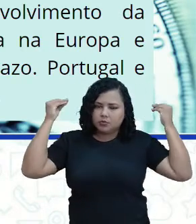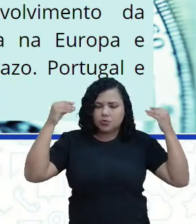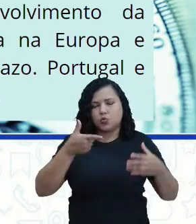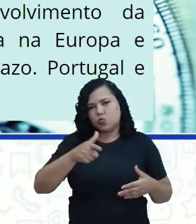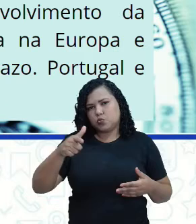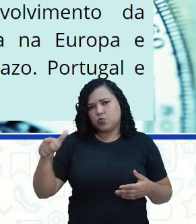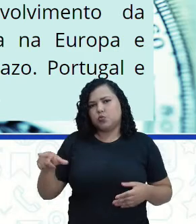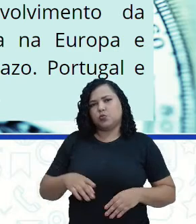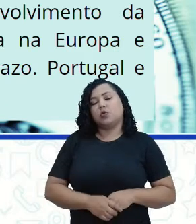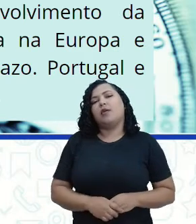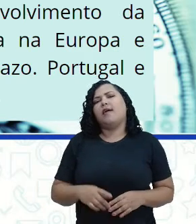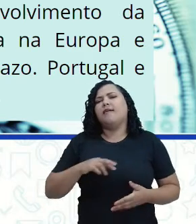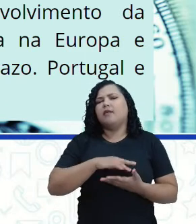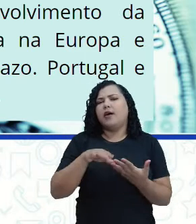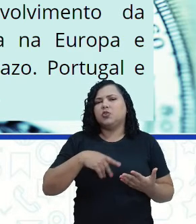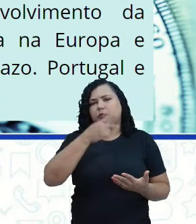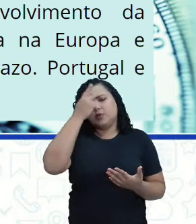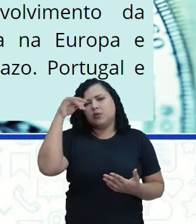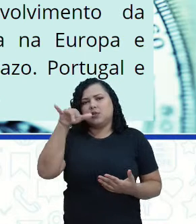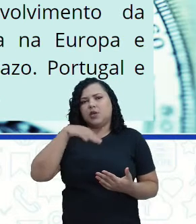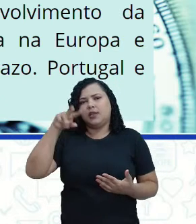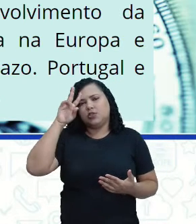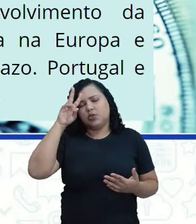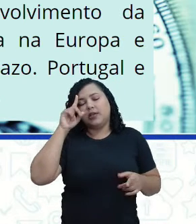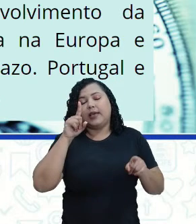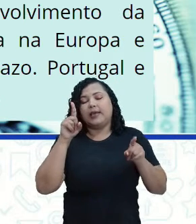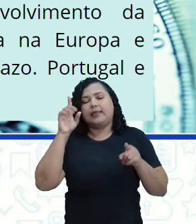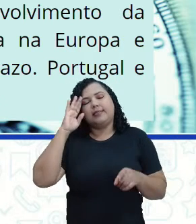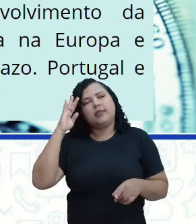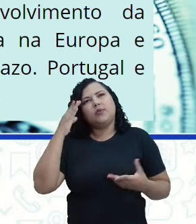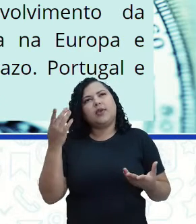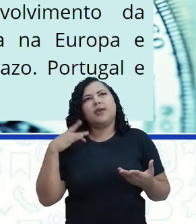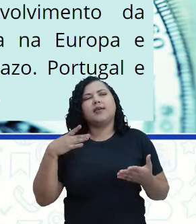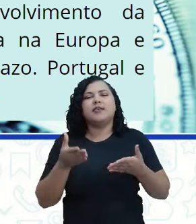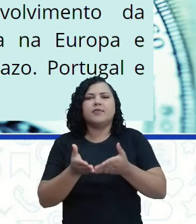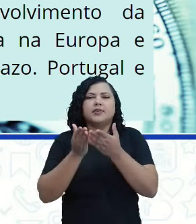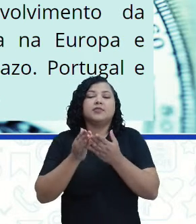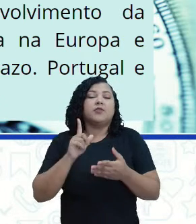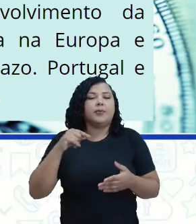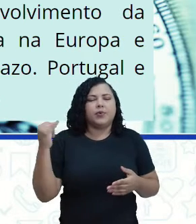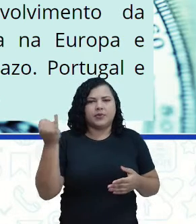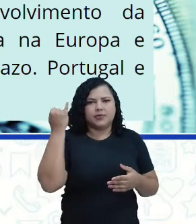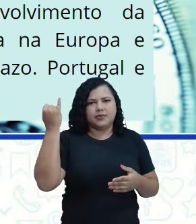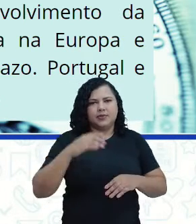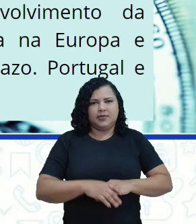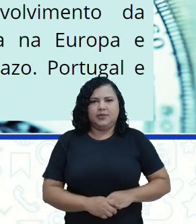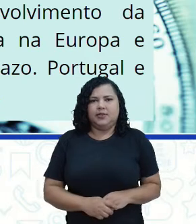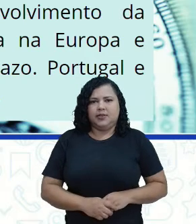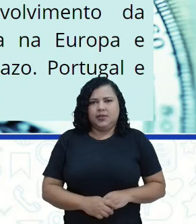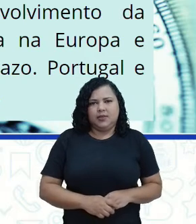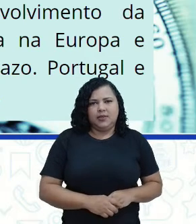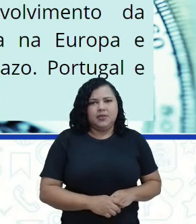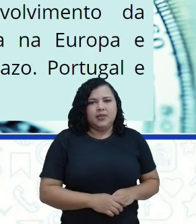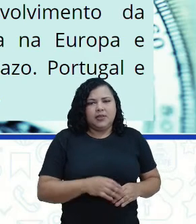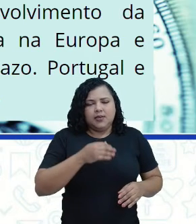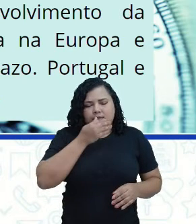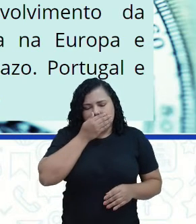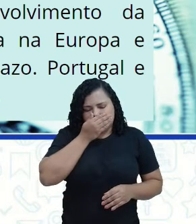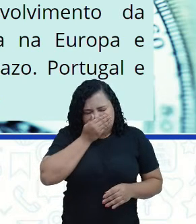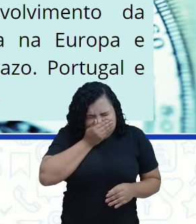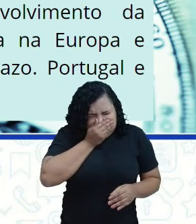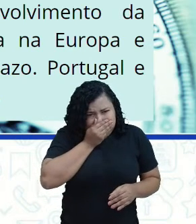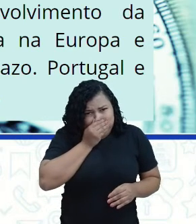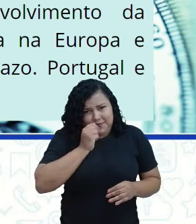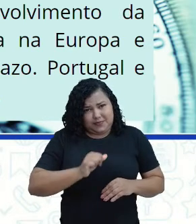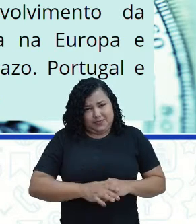um acontecimento marcante para a história da humanidade. Alguns deles consideram a chegada à América em 1492